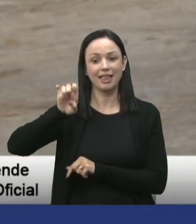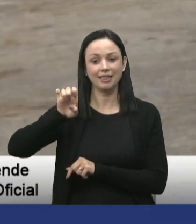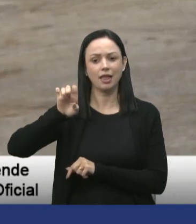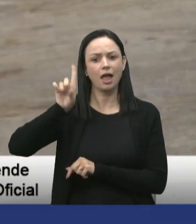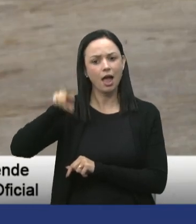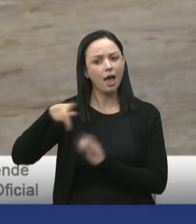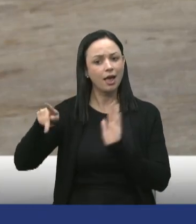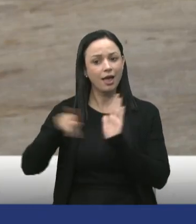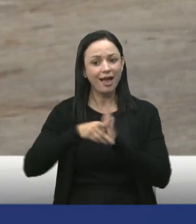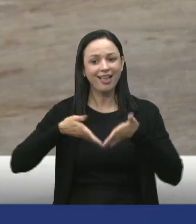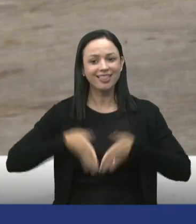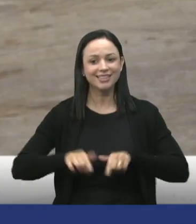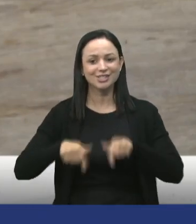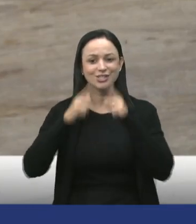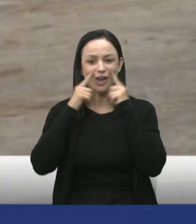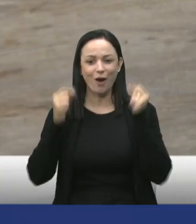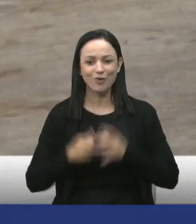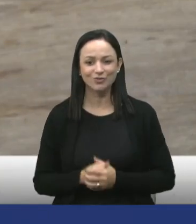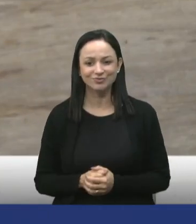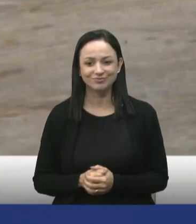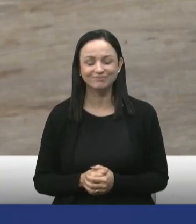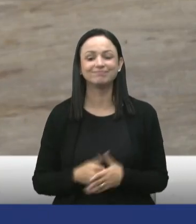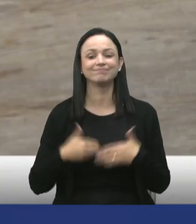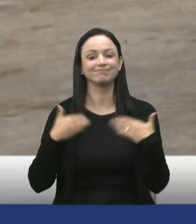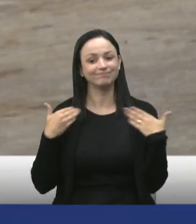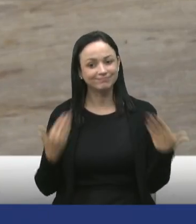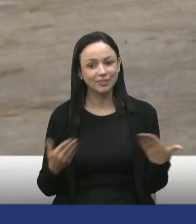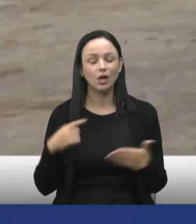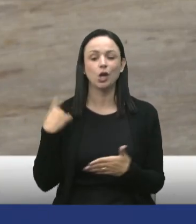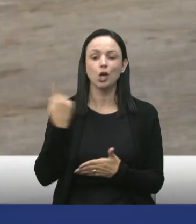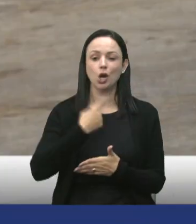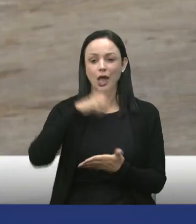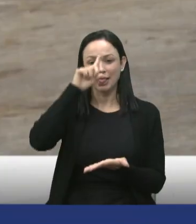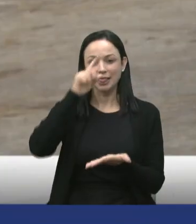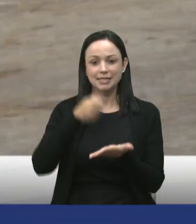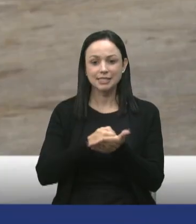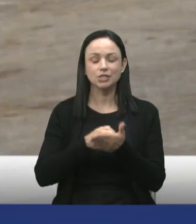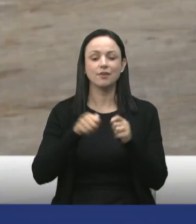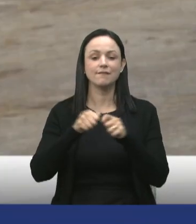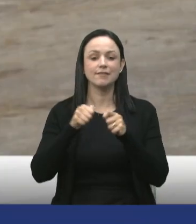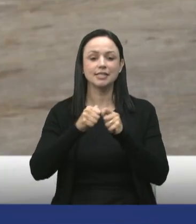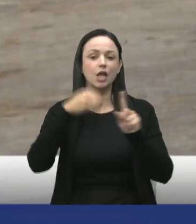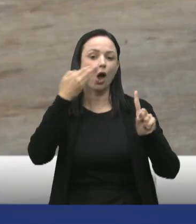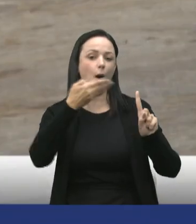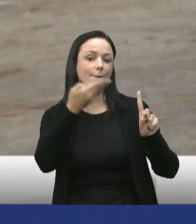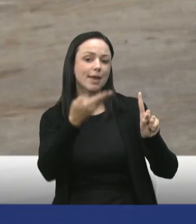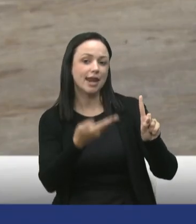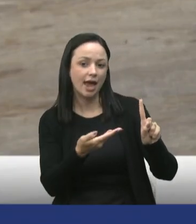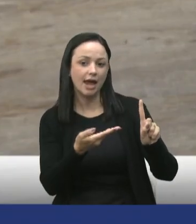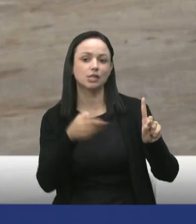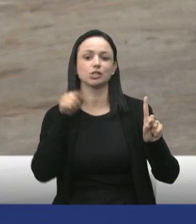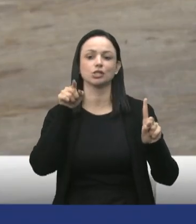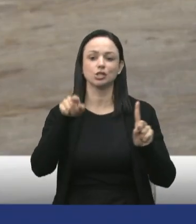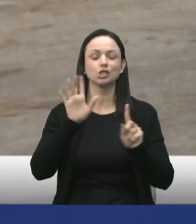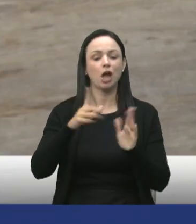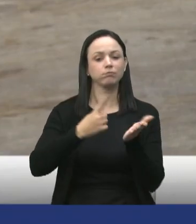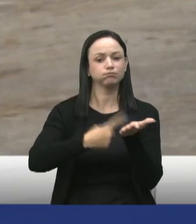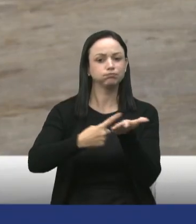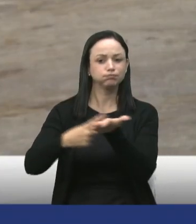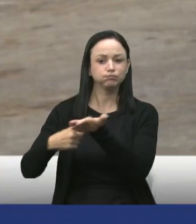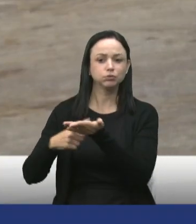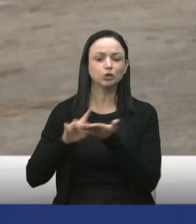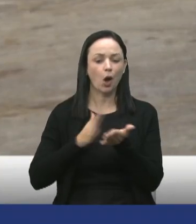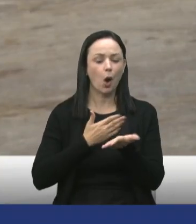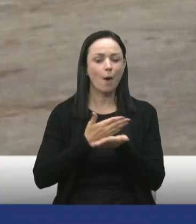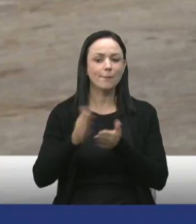nós imaginamos fazer uma homenagem pública e nós já havíamos iniciado as tratativas para fazer essa